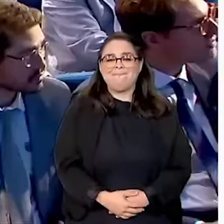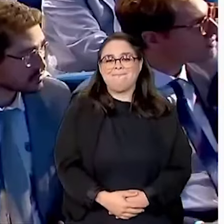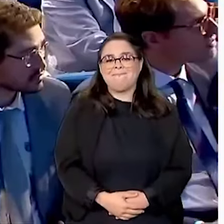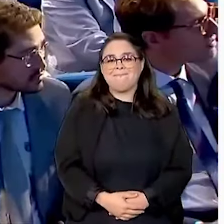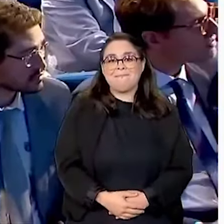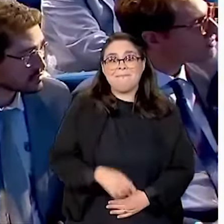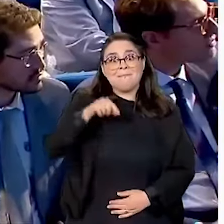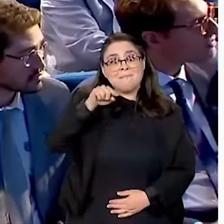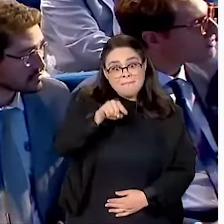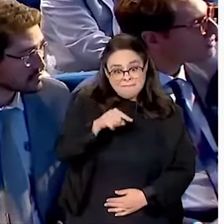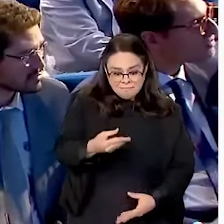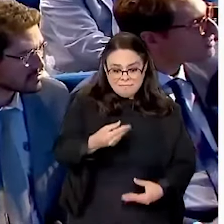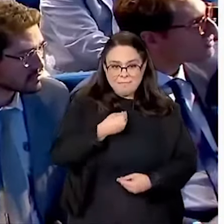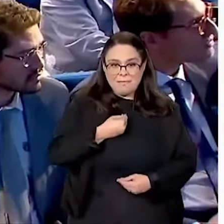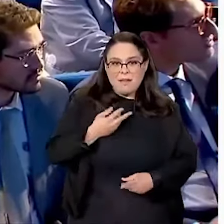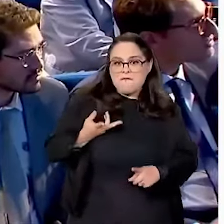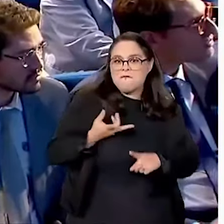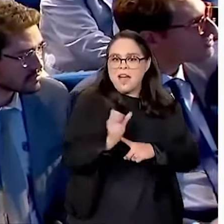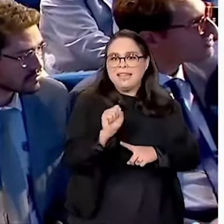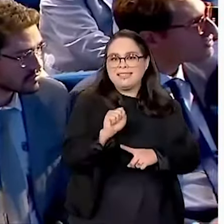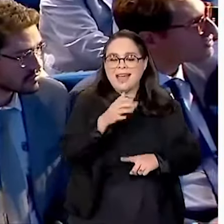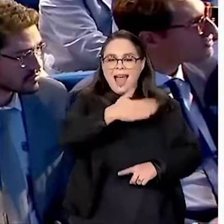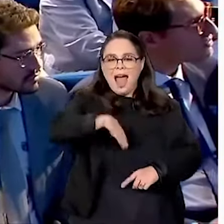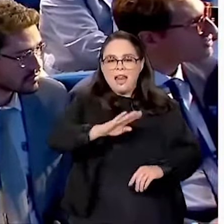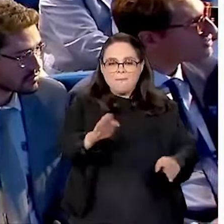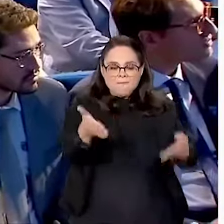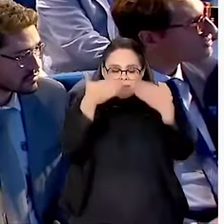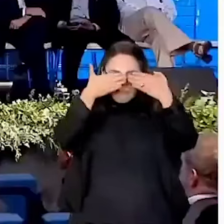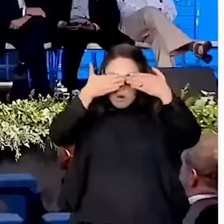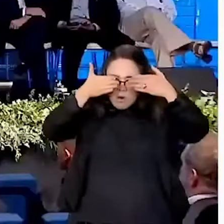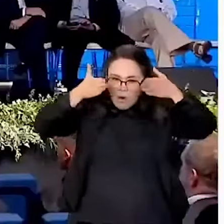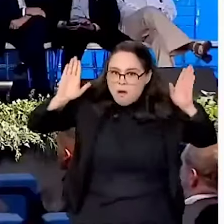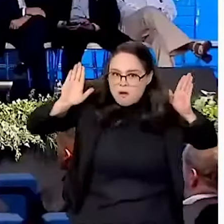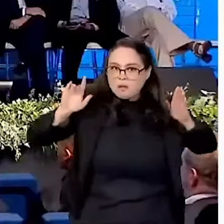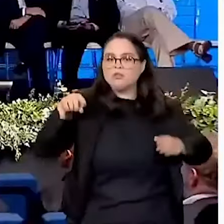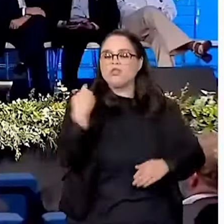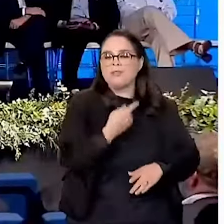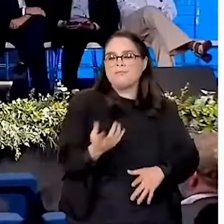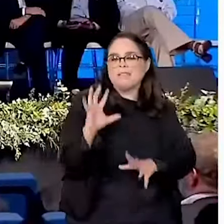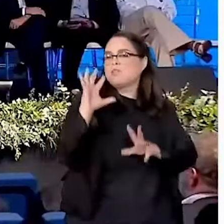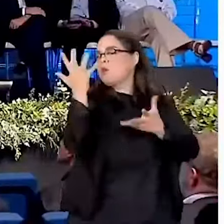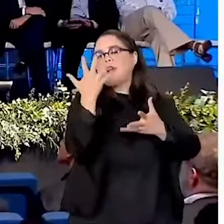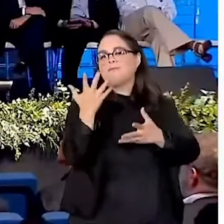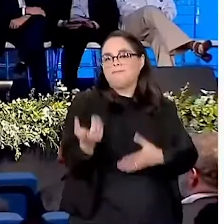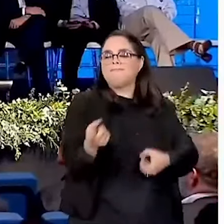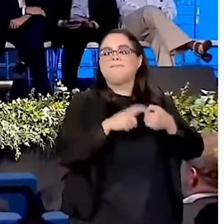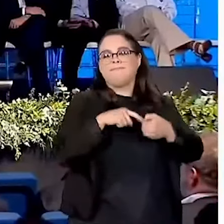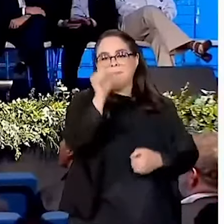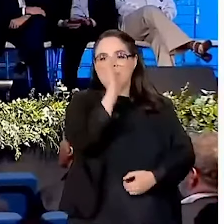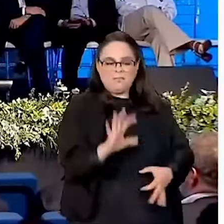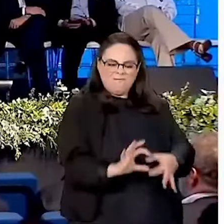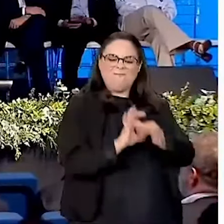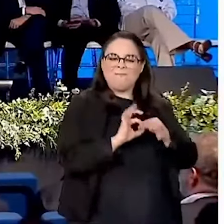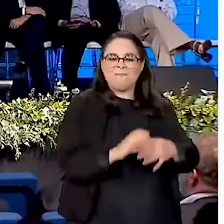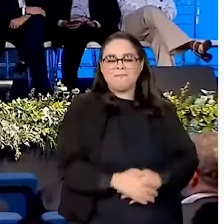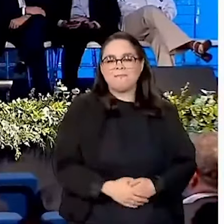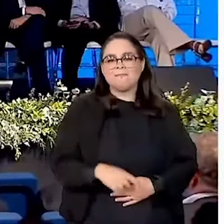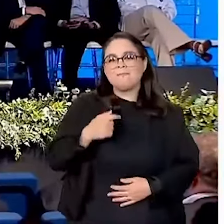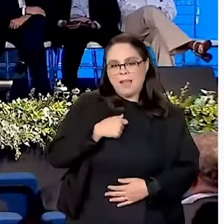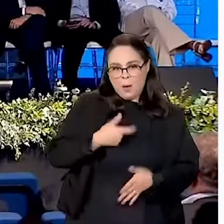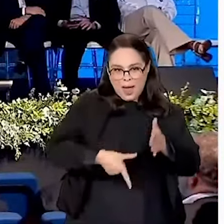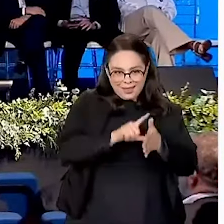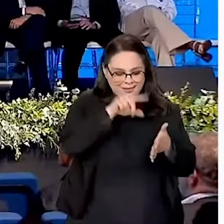E foi por vencer essa parada do negacionismo que nós resolvemos recuperar o Brasil. Eu, antes de